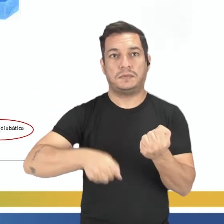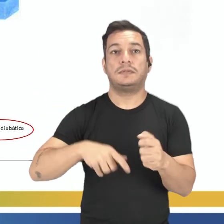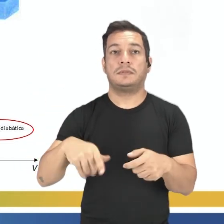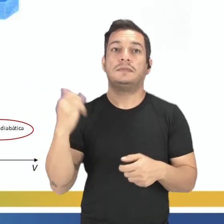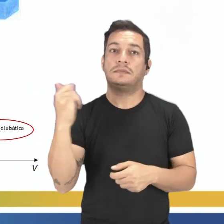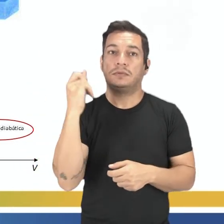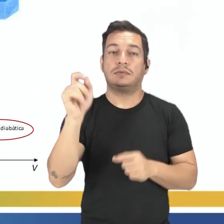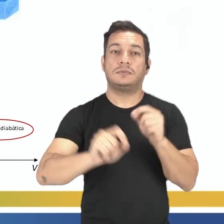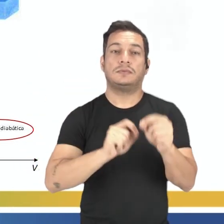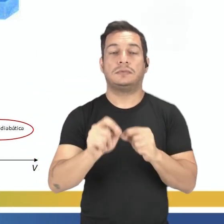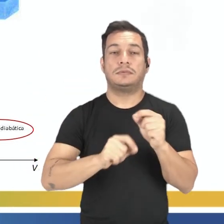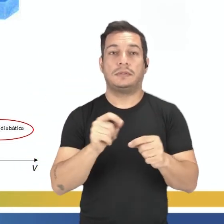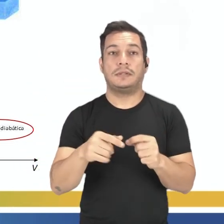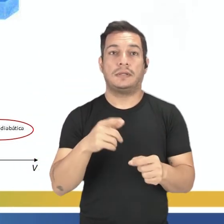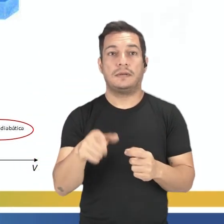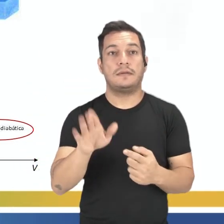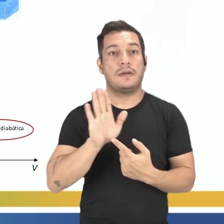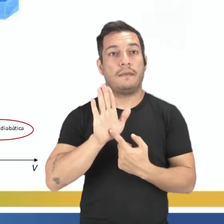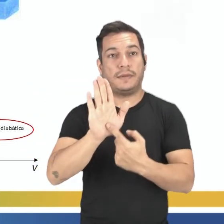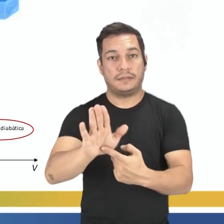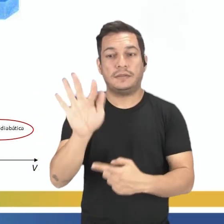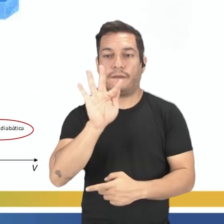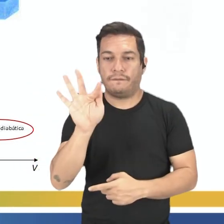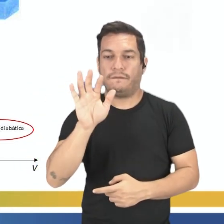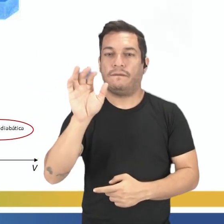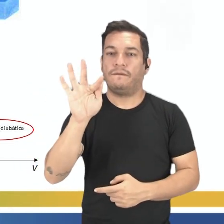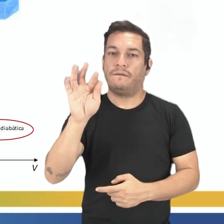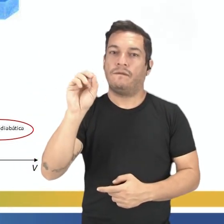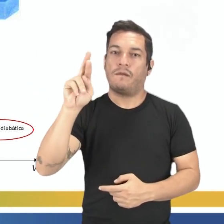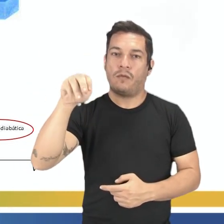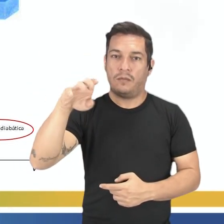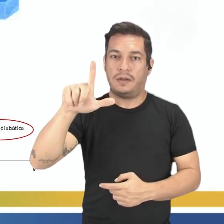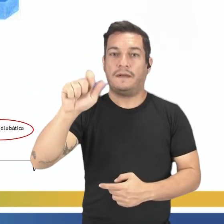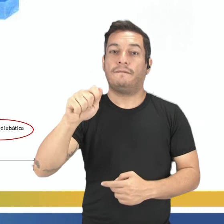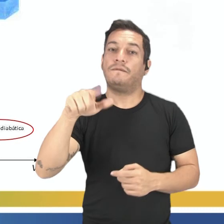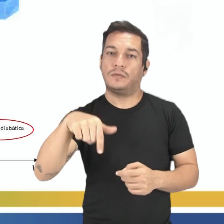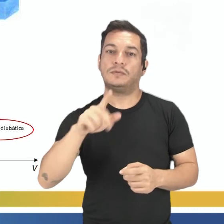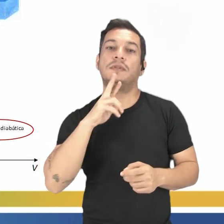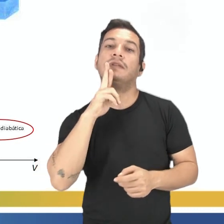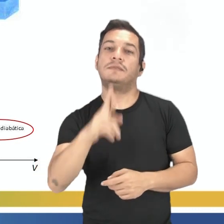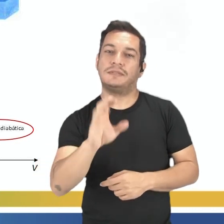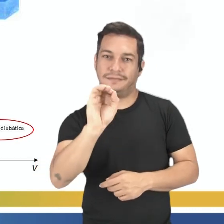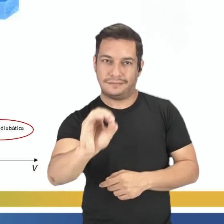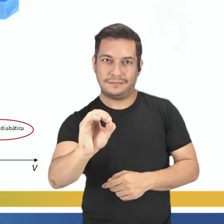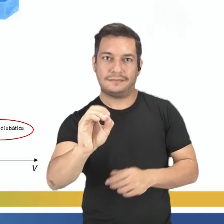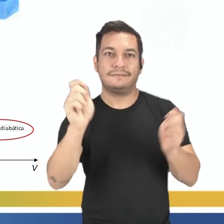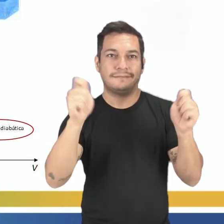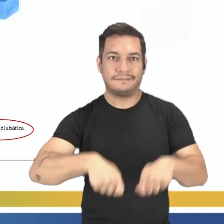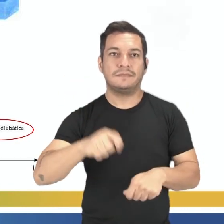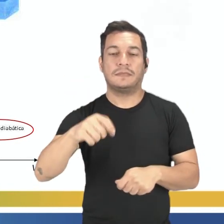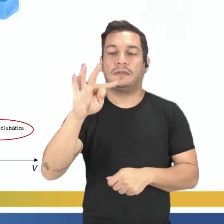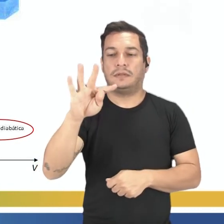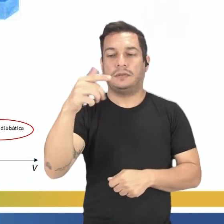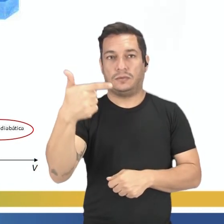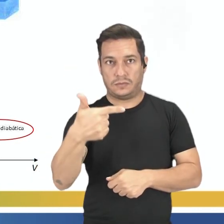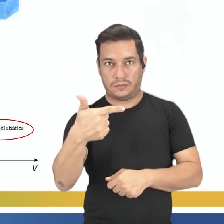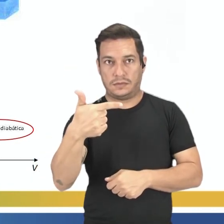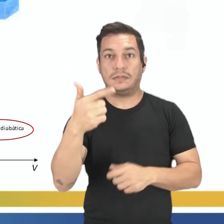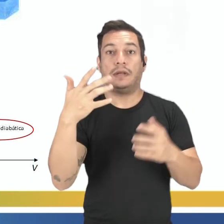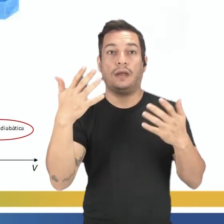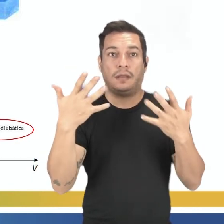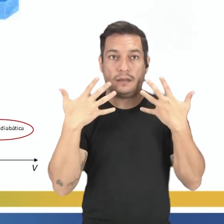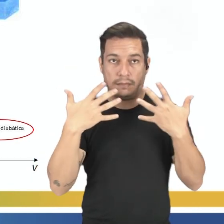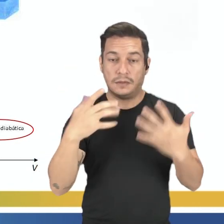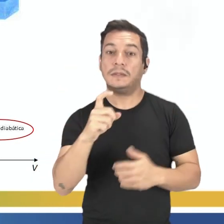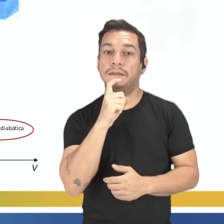quê? Que essa expressão aqui se tornasse zero. E a única possibilidade seria que T2, ou seja, a temperatura